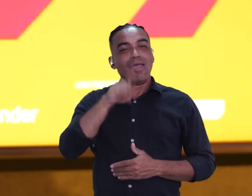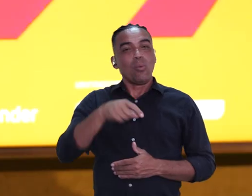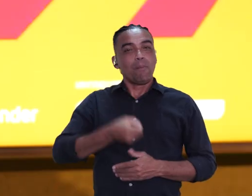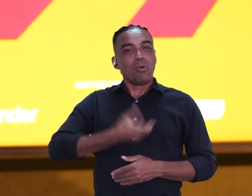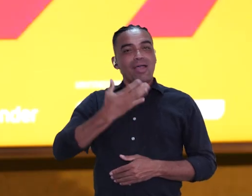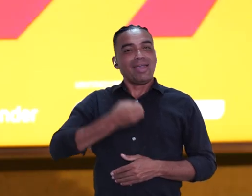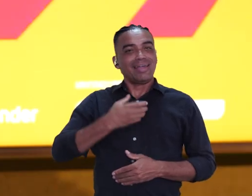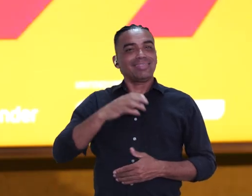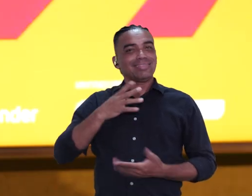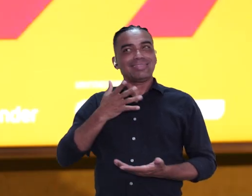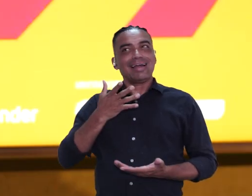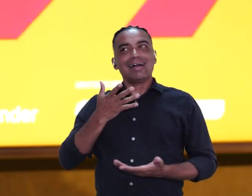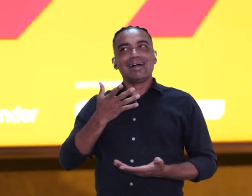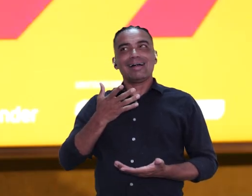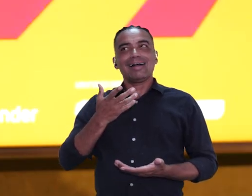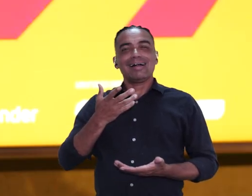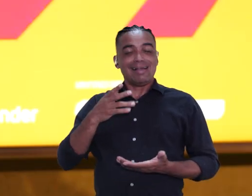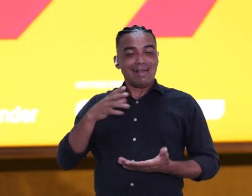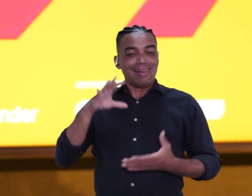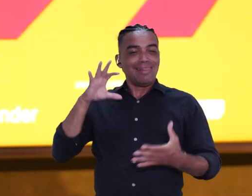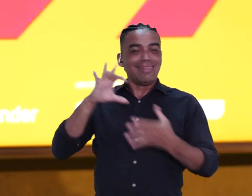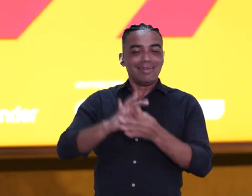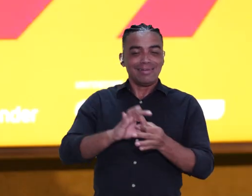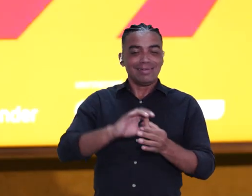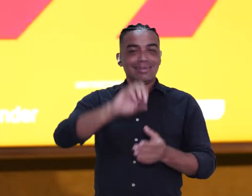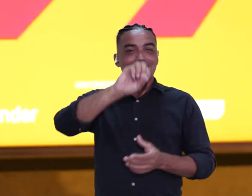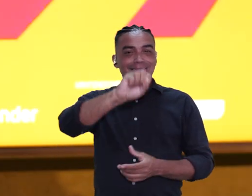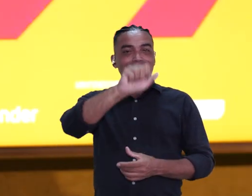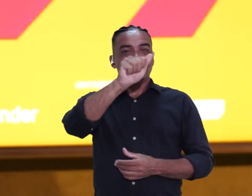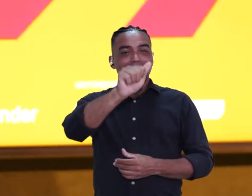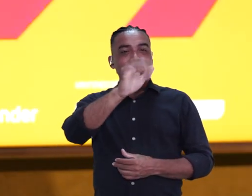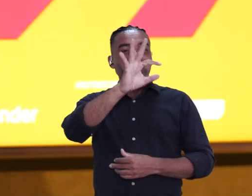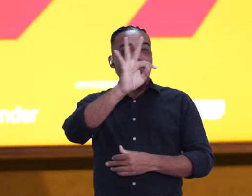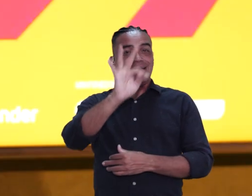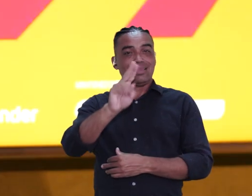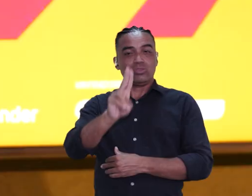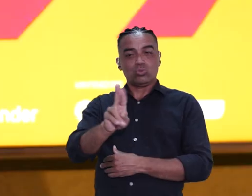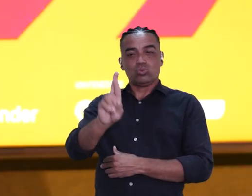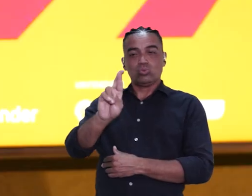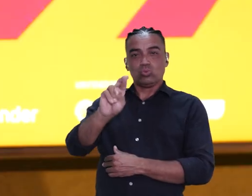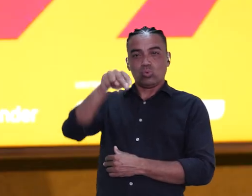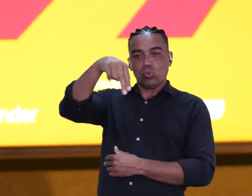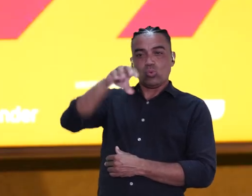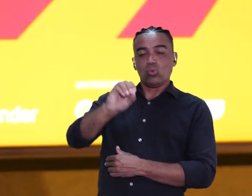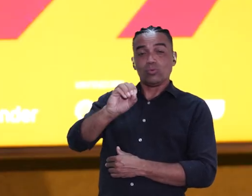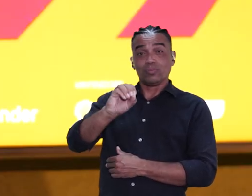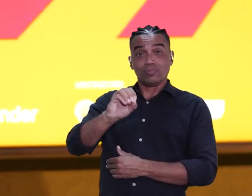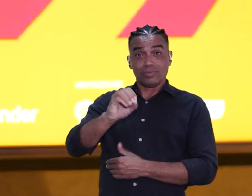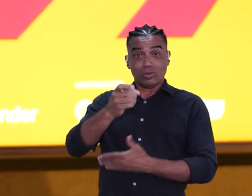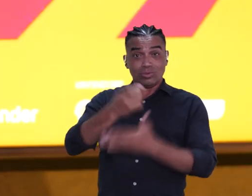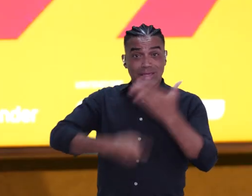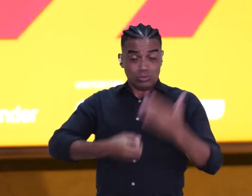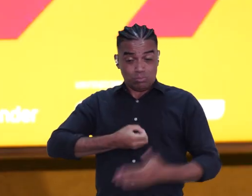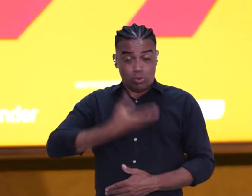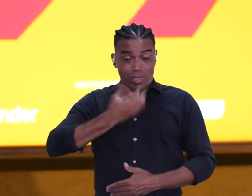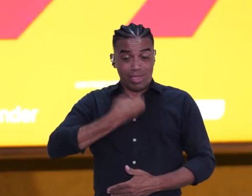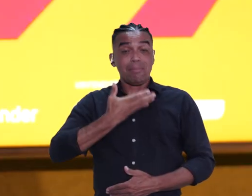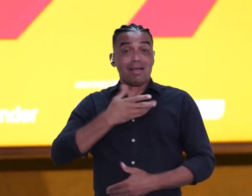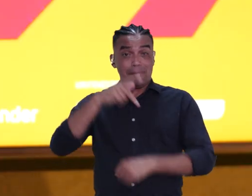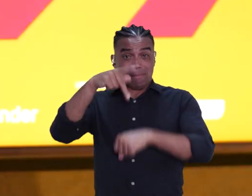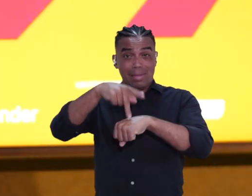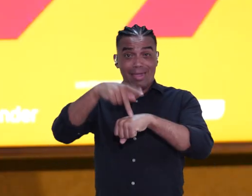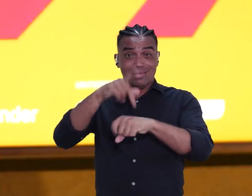né? Nesse sentido, sempre... Quando esse poema do Meio do Caminho é a